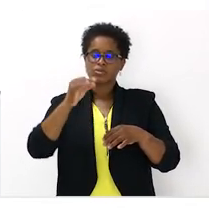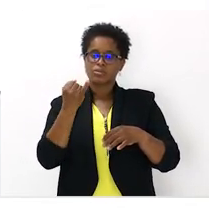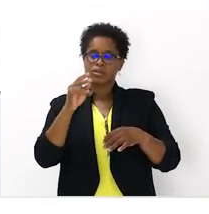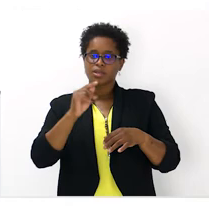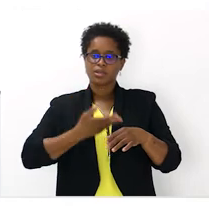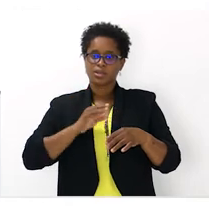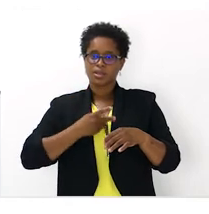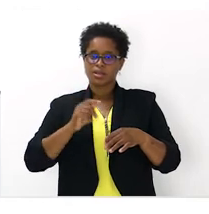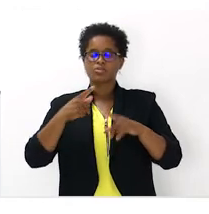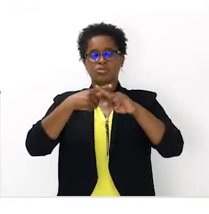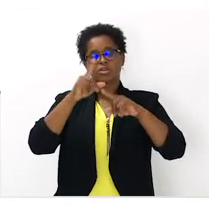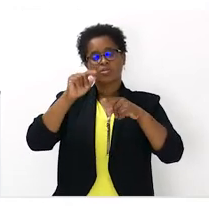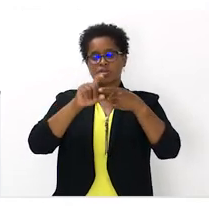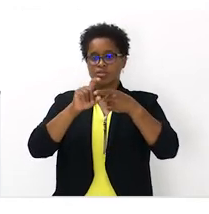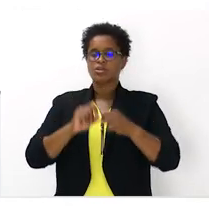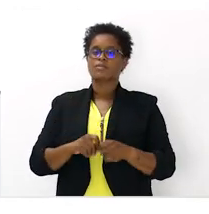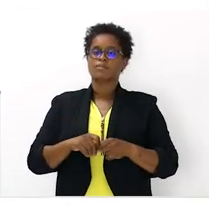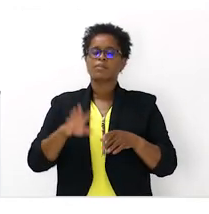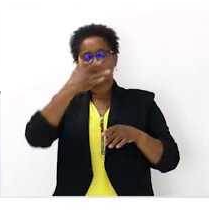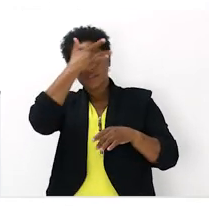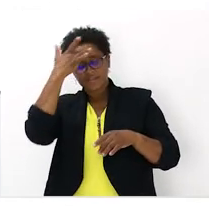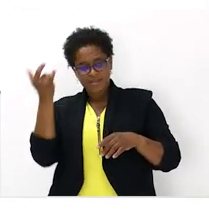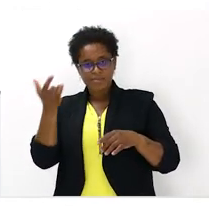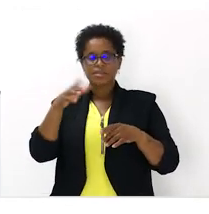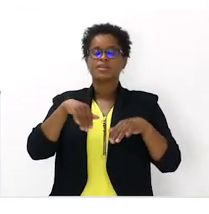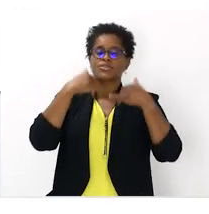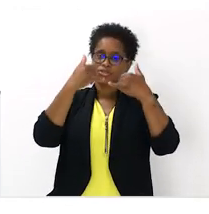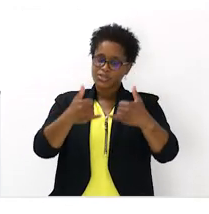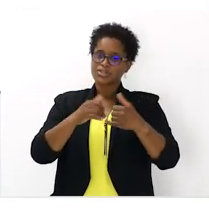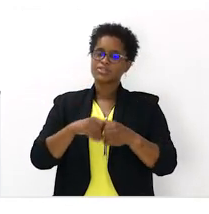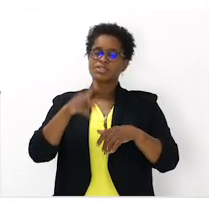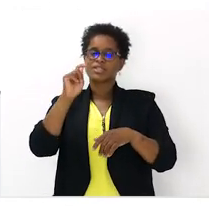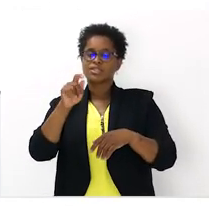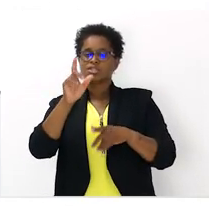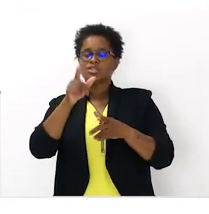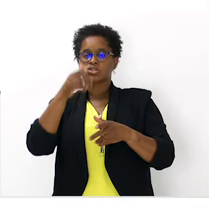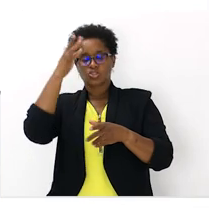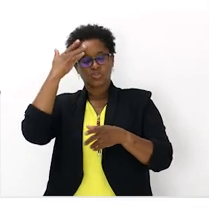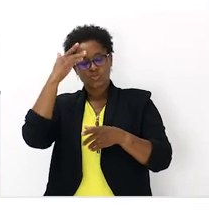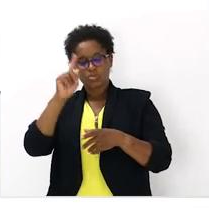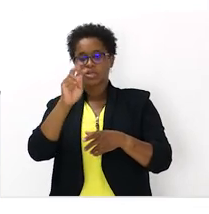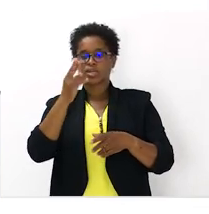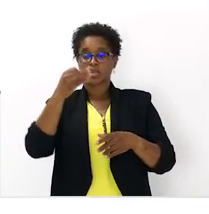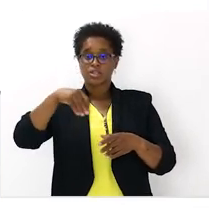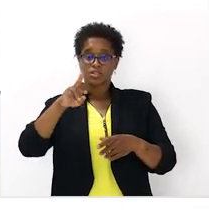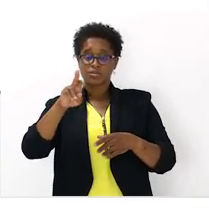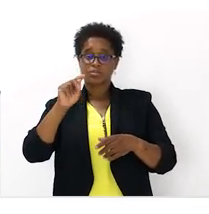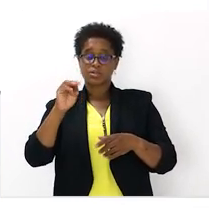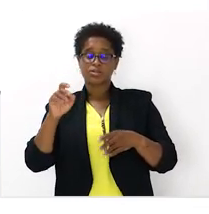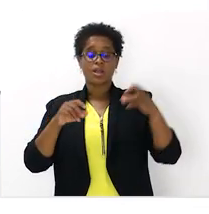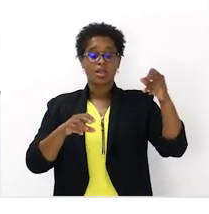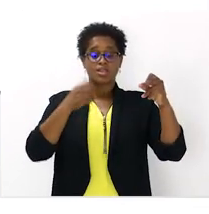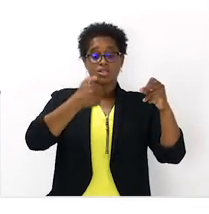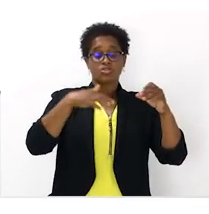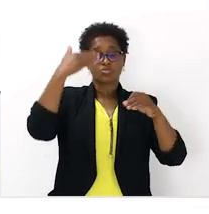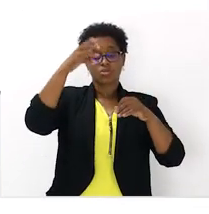da multiplicação e divisão para simplificar as seguintes expressões. A linha A, 5 dispoente 8,